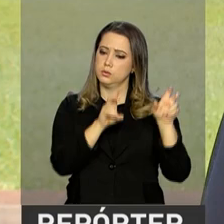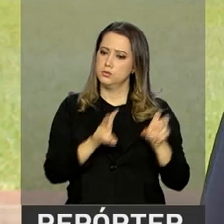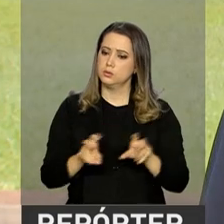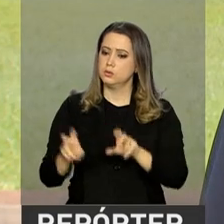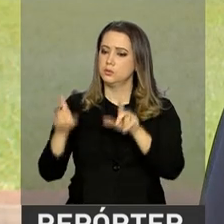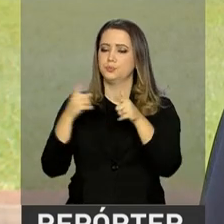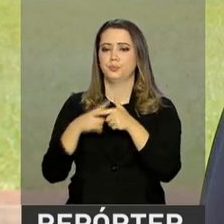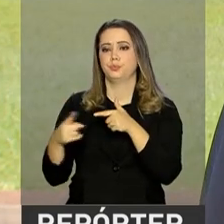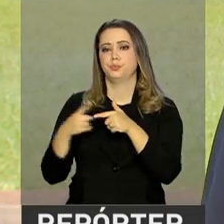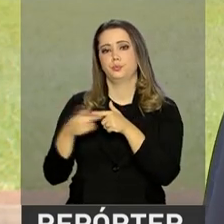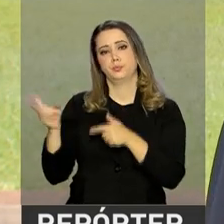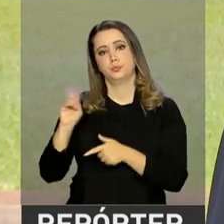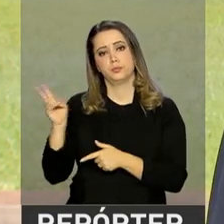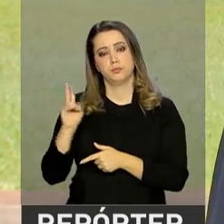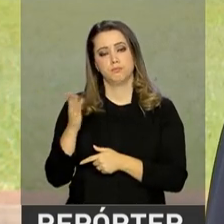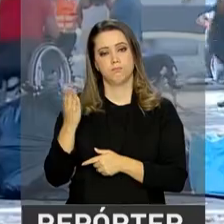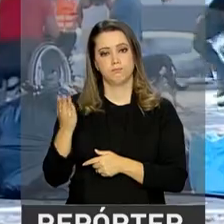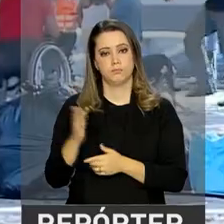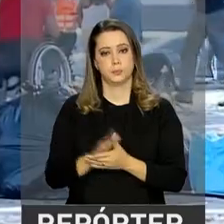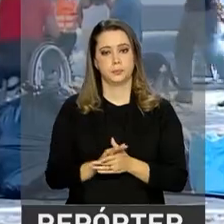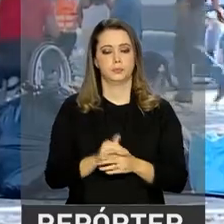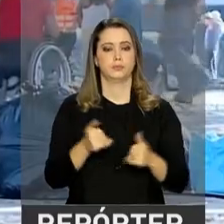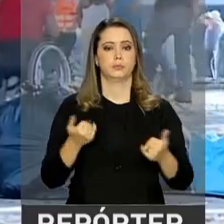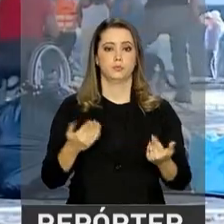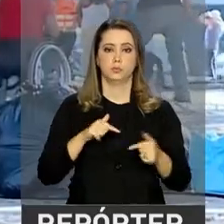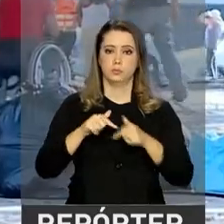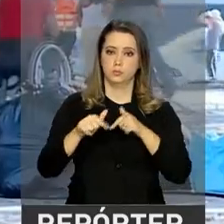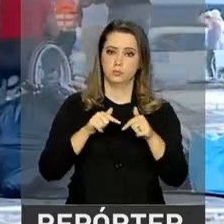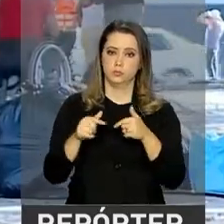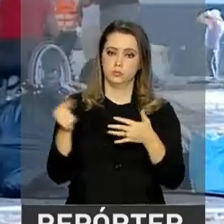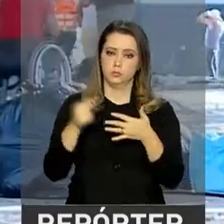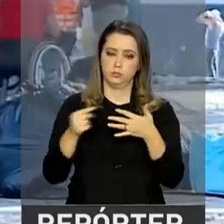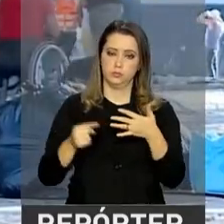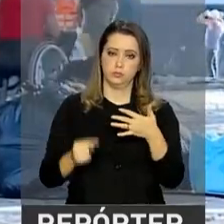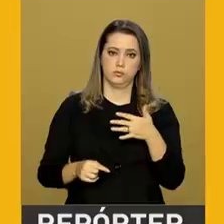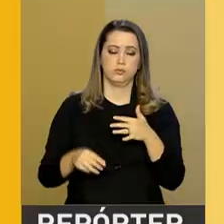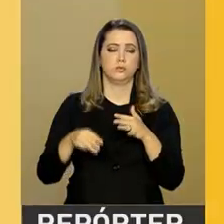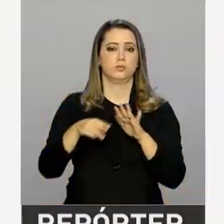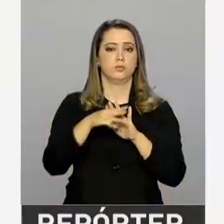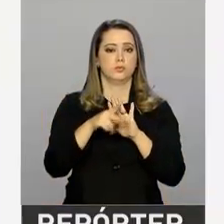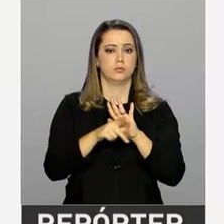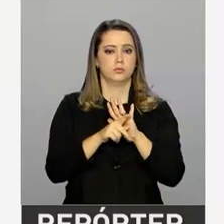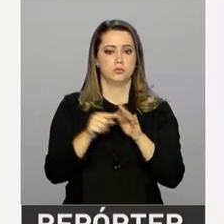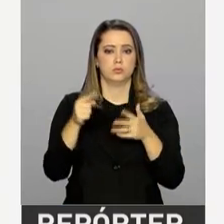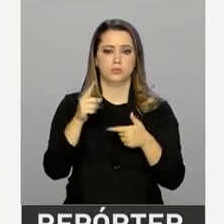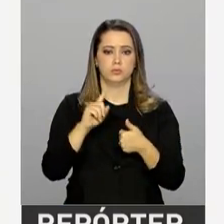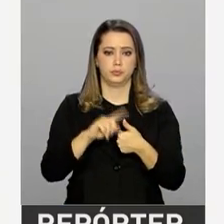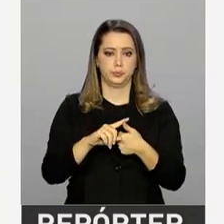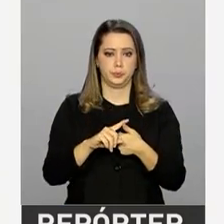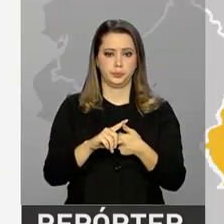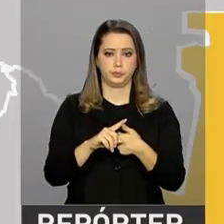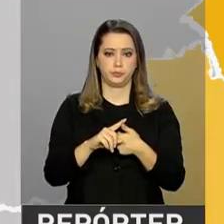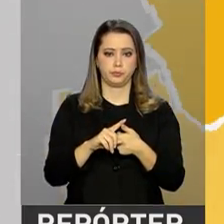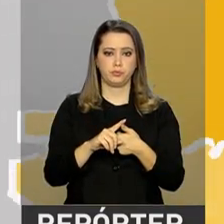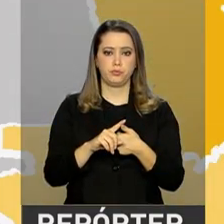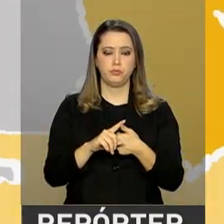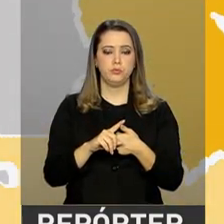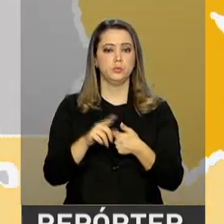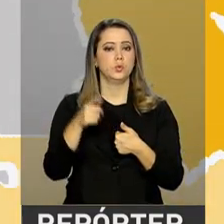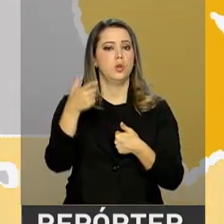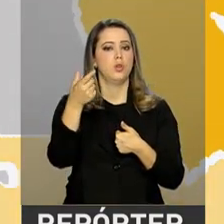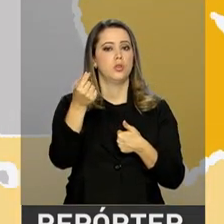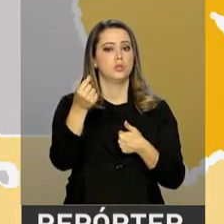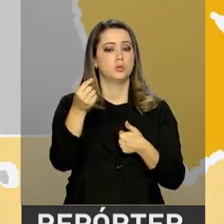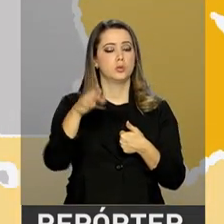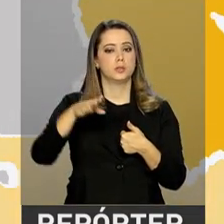da crise venezuelana no estado. Entre as ações previstas na medida provisória estão as seguintes: aumento de 100 para